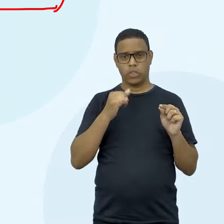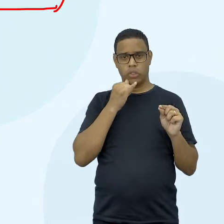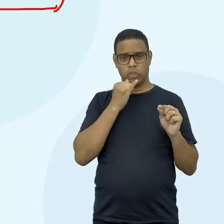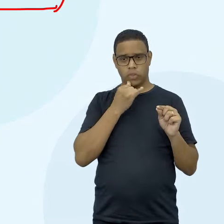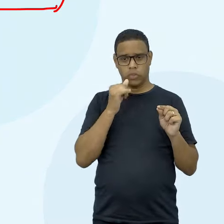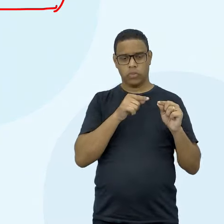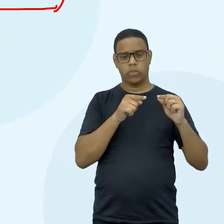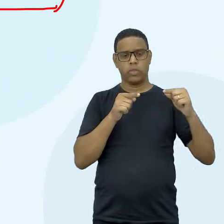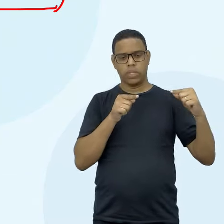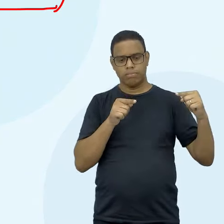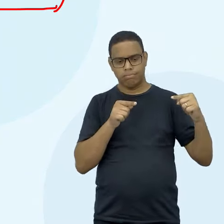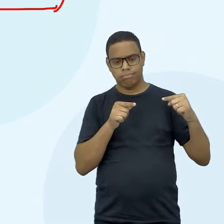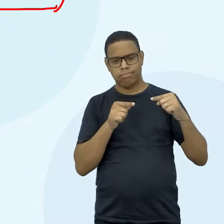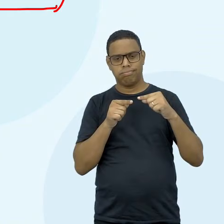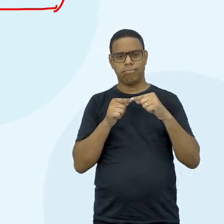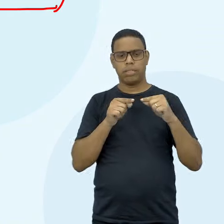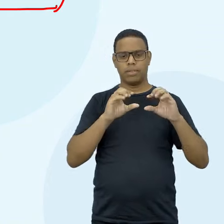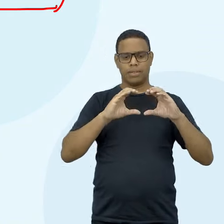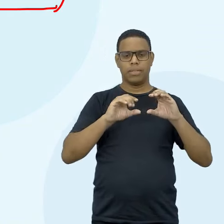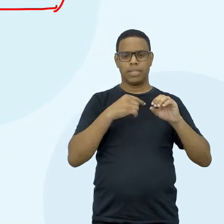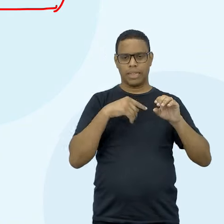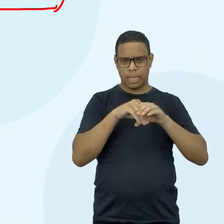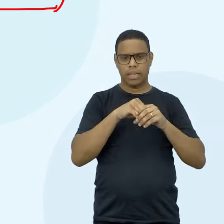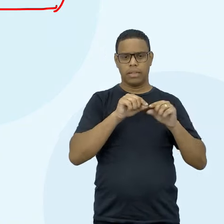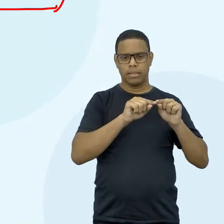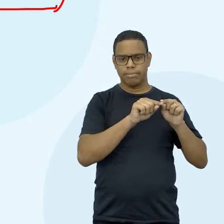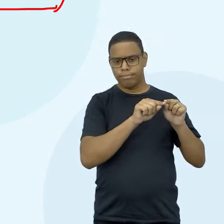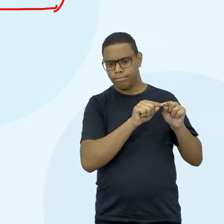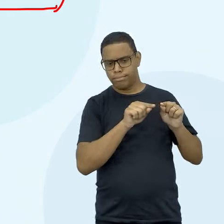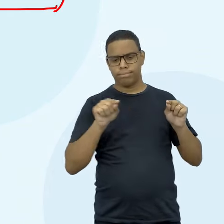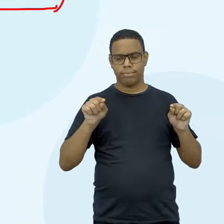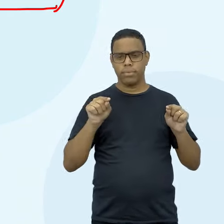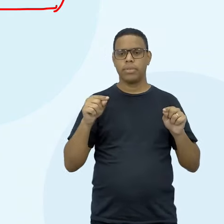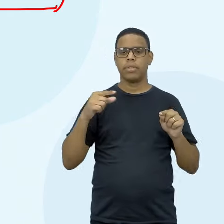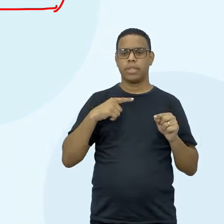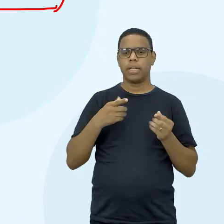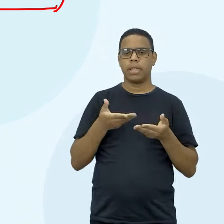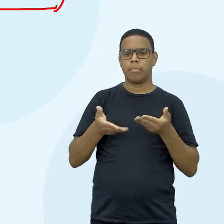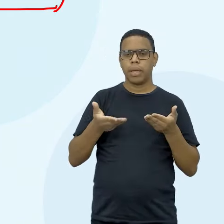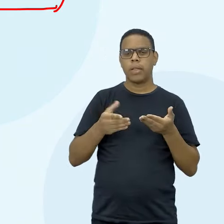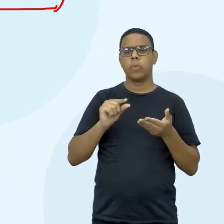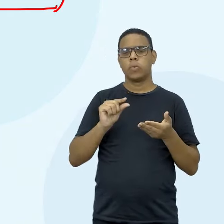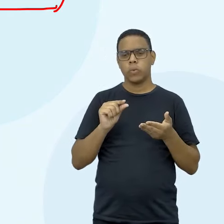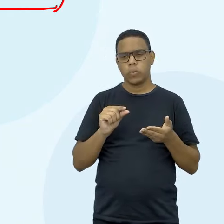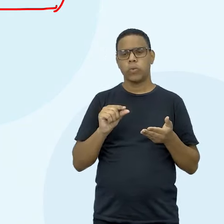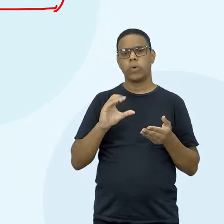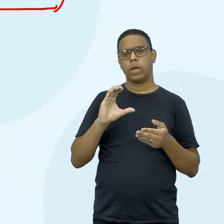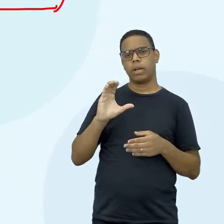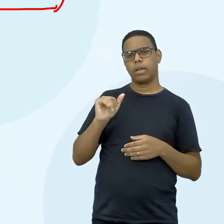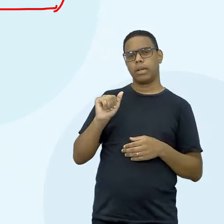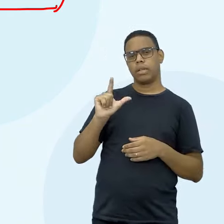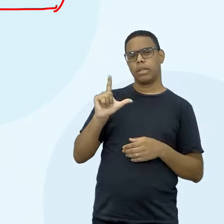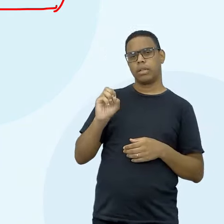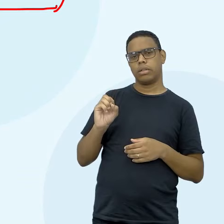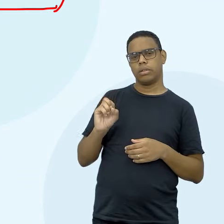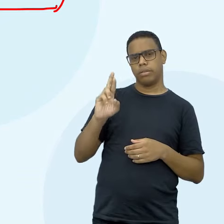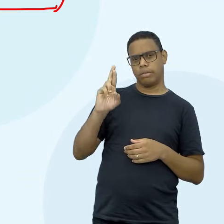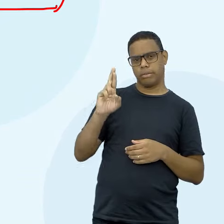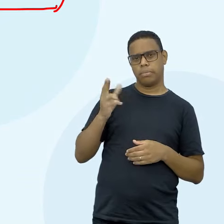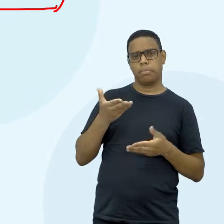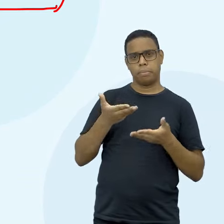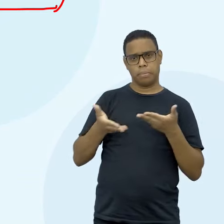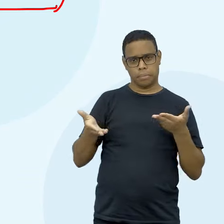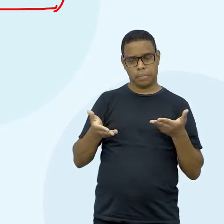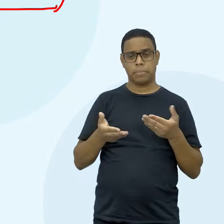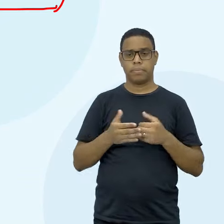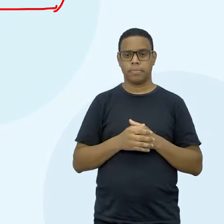e percorre um condutor, eu tenho aqui uma perda na forma de calor.